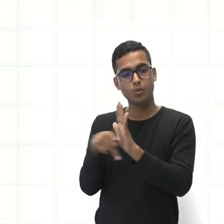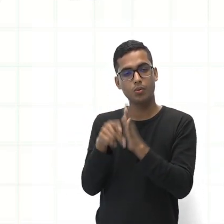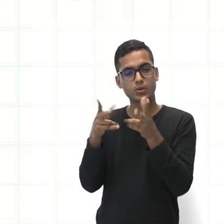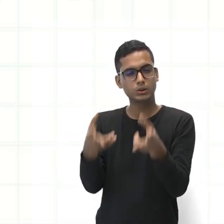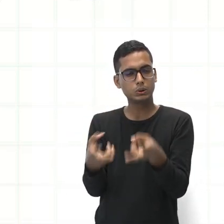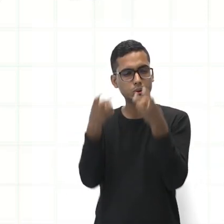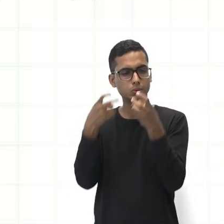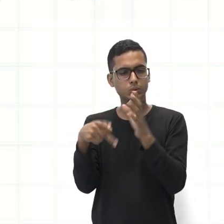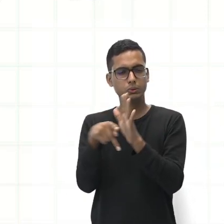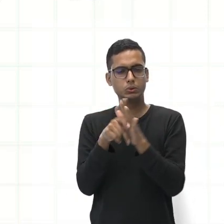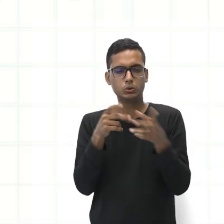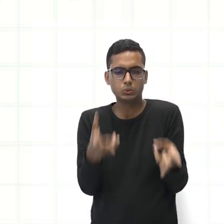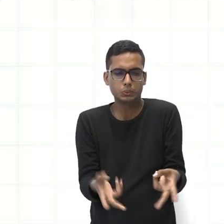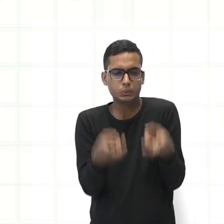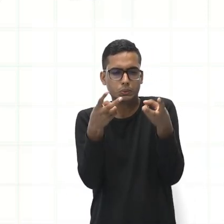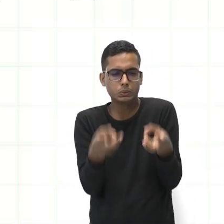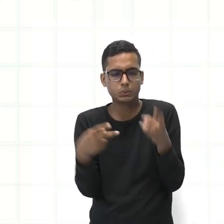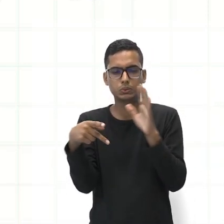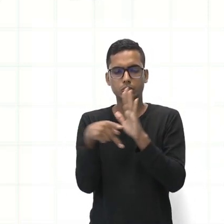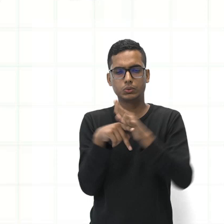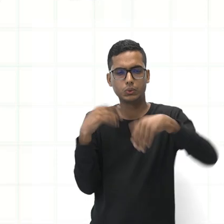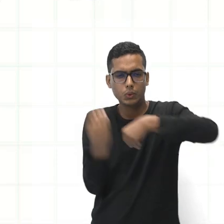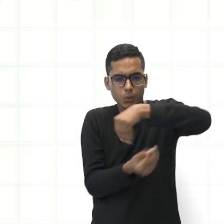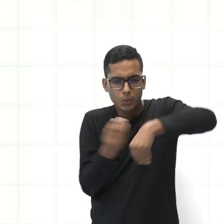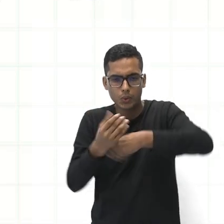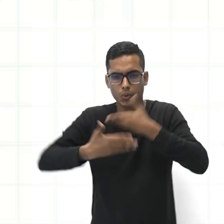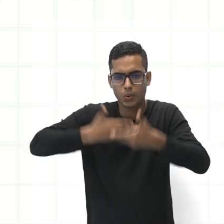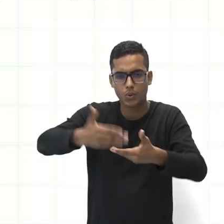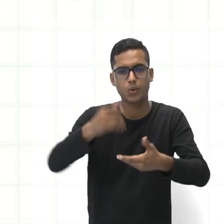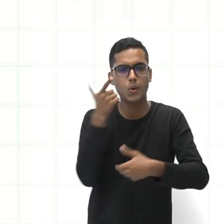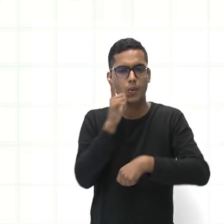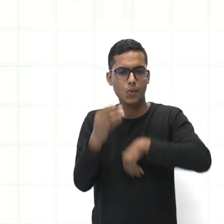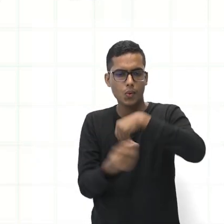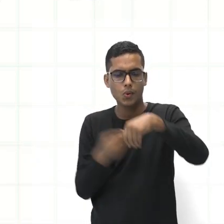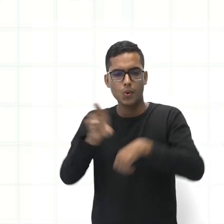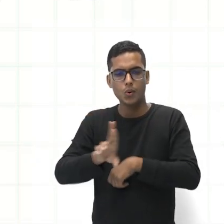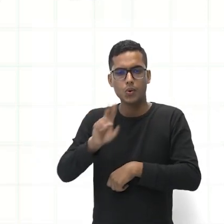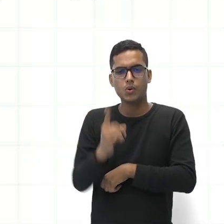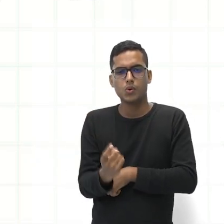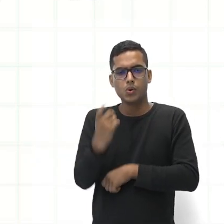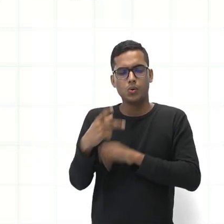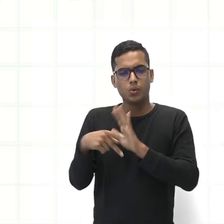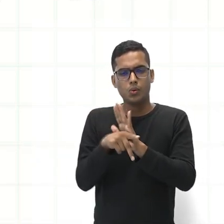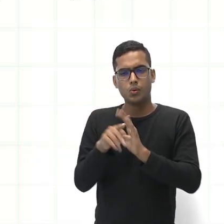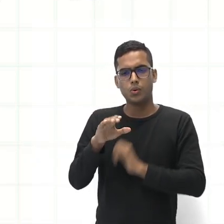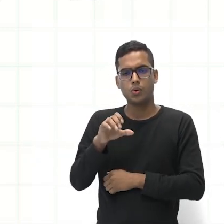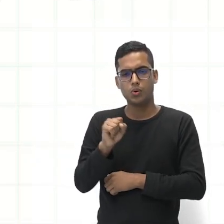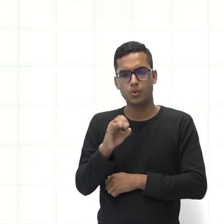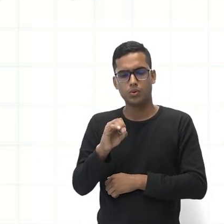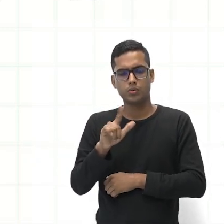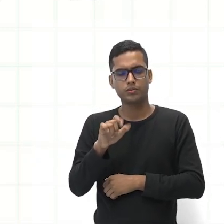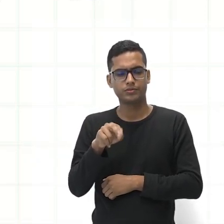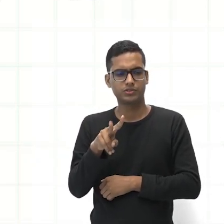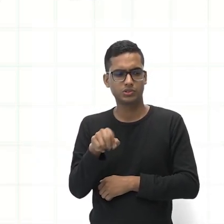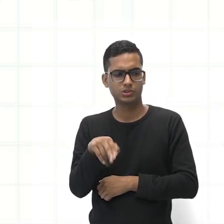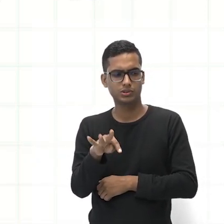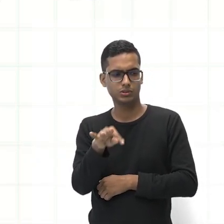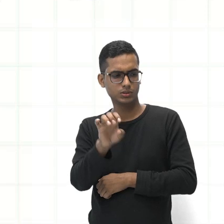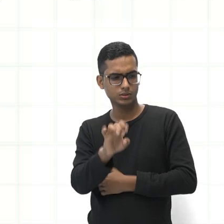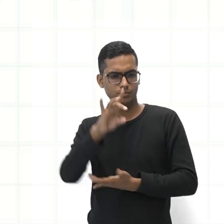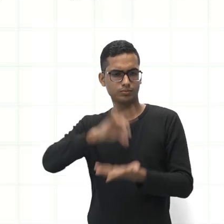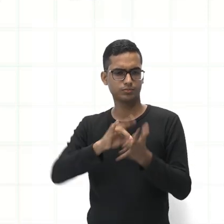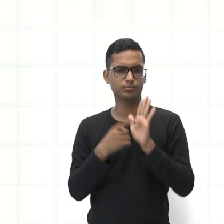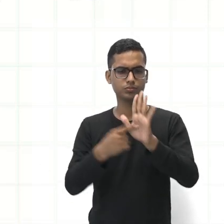para separar substâncias de uma mistura utilizando um solvente específico que